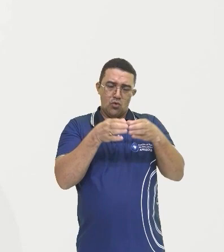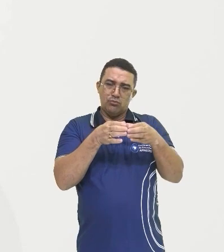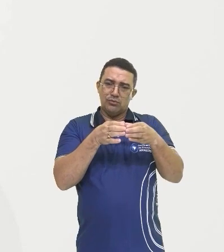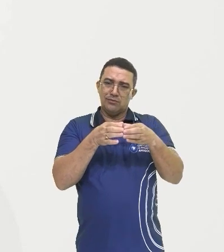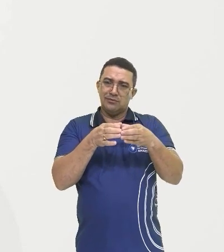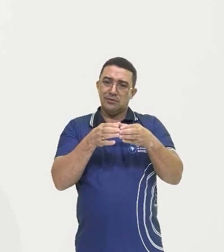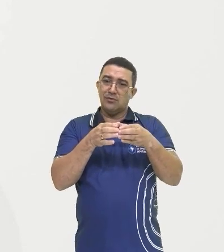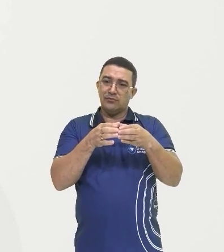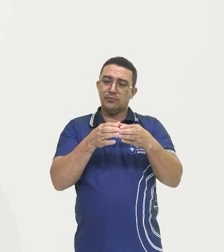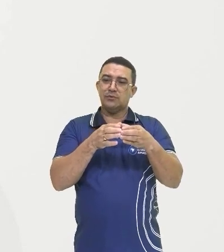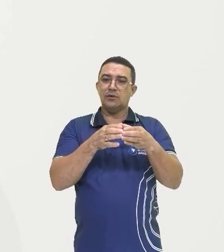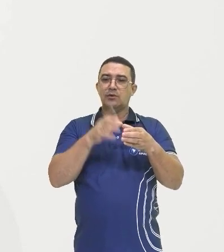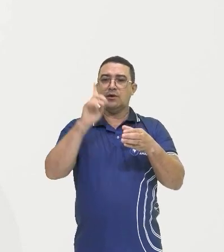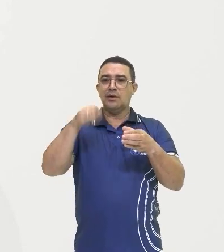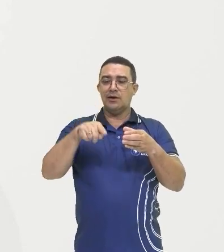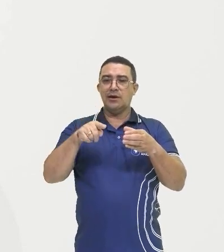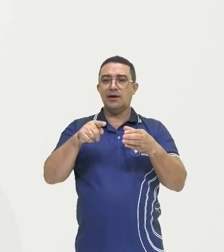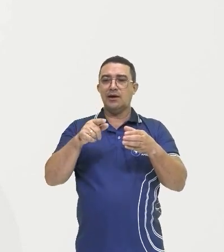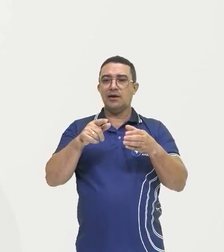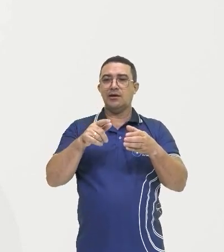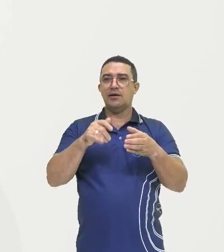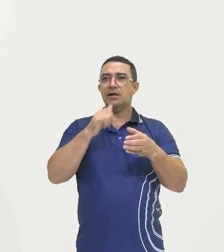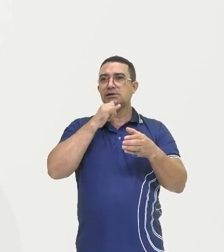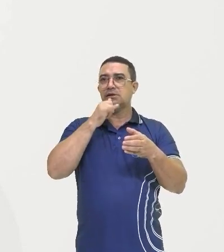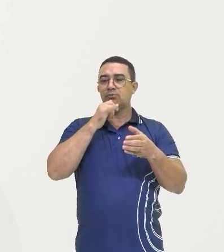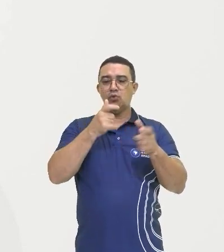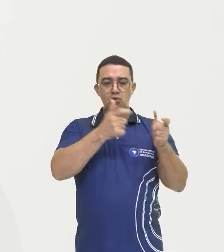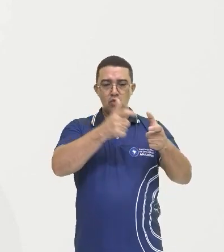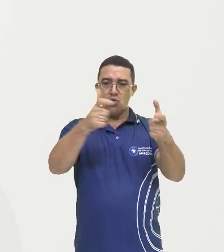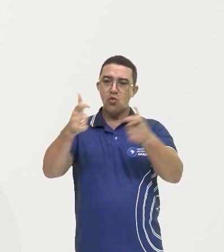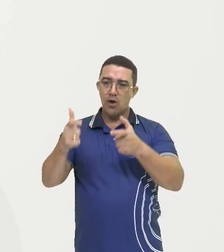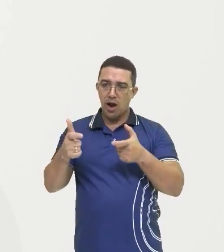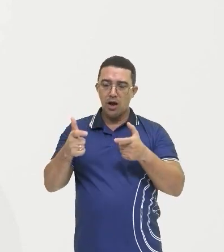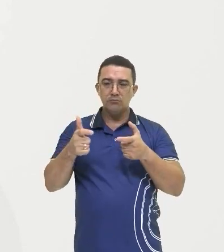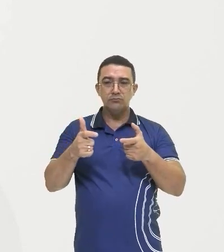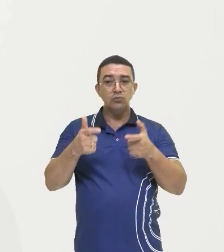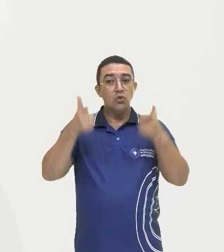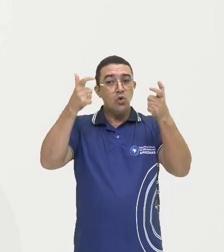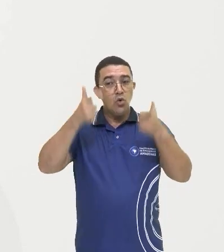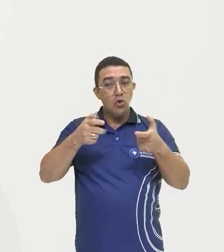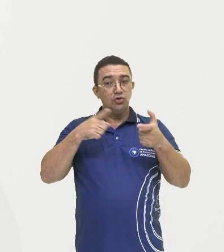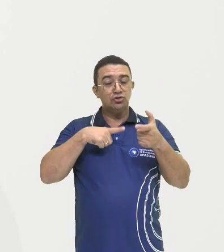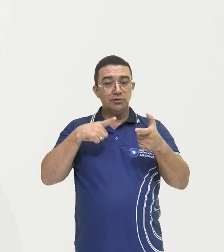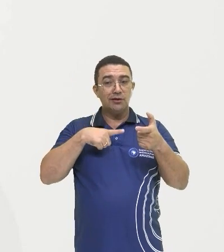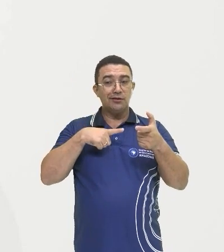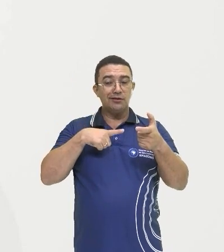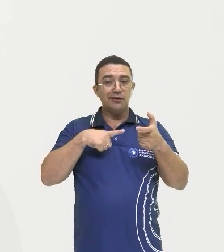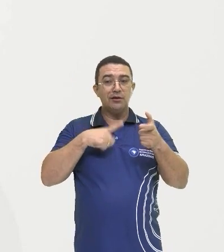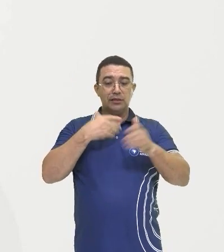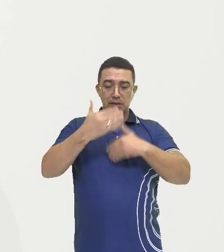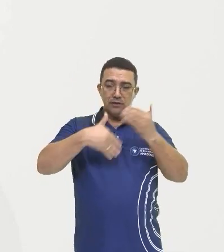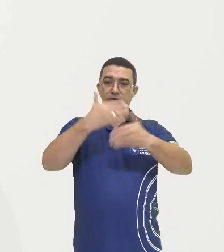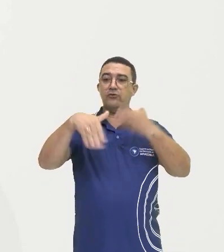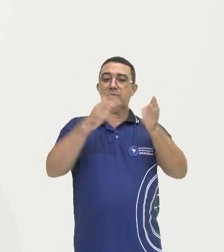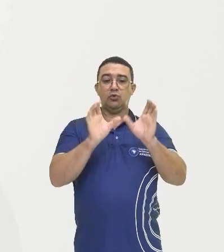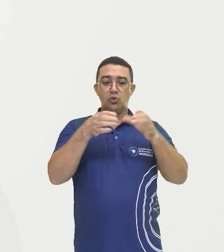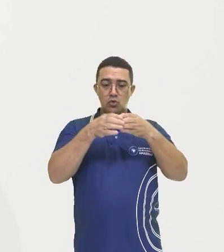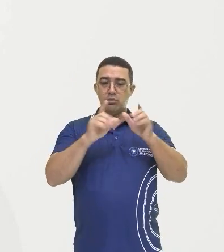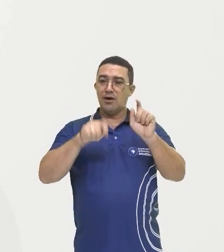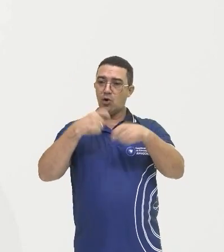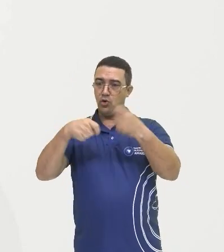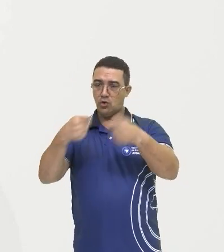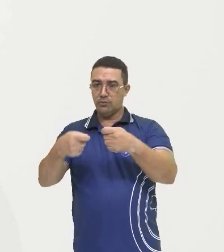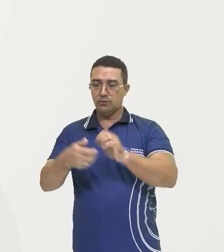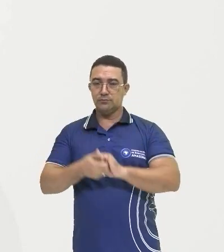fosse um segundo estágio de desenvolvimento do bloco econômico, certo? A gente tem também